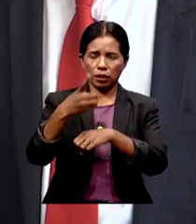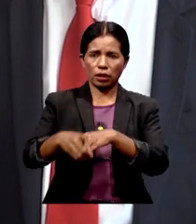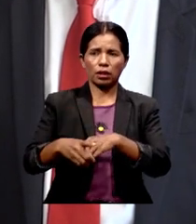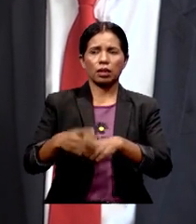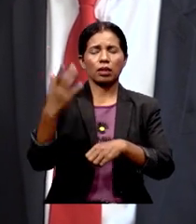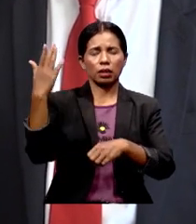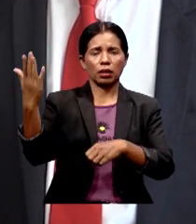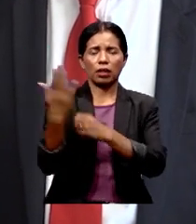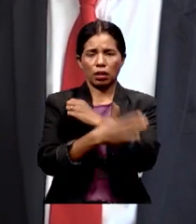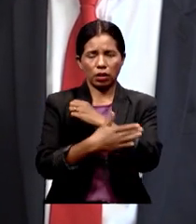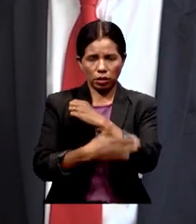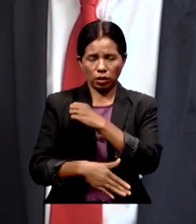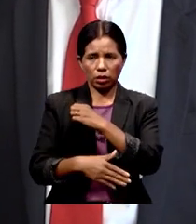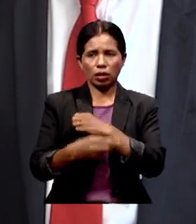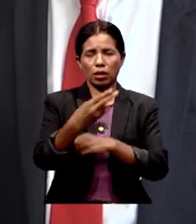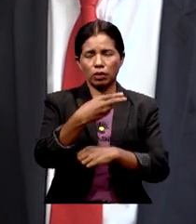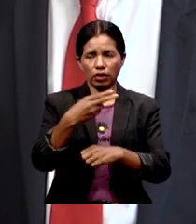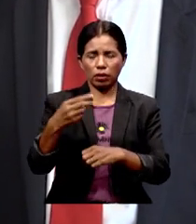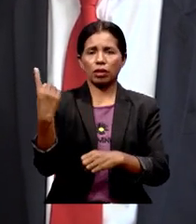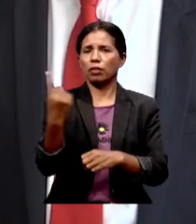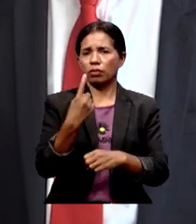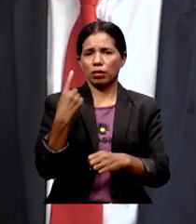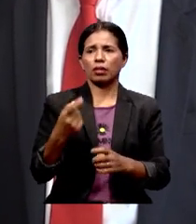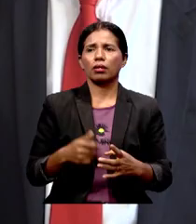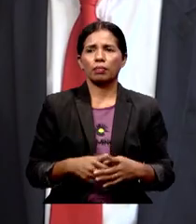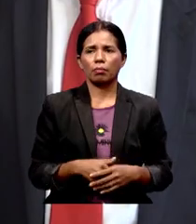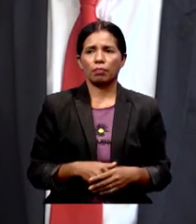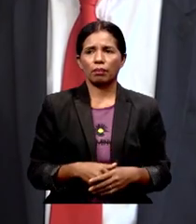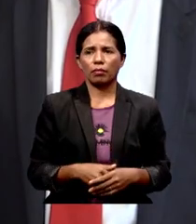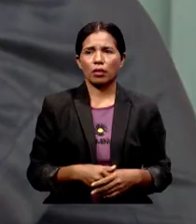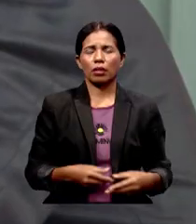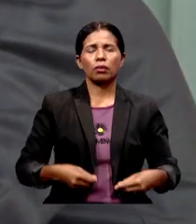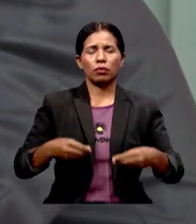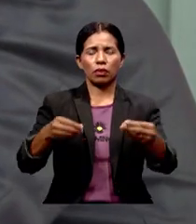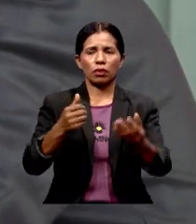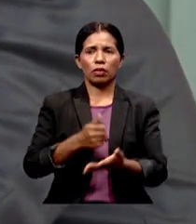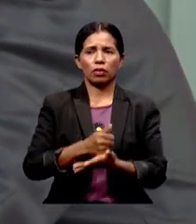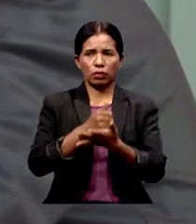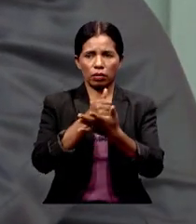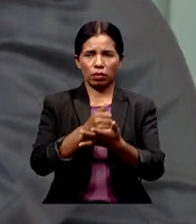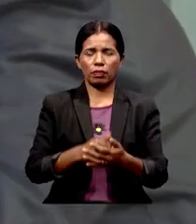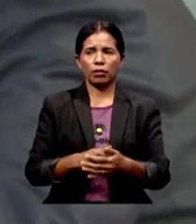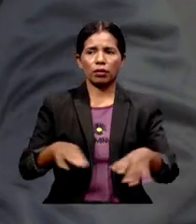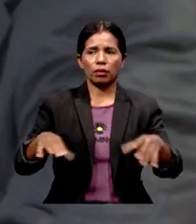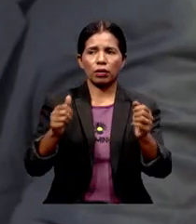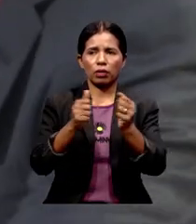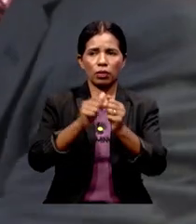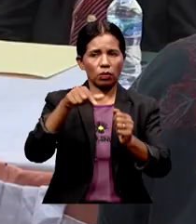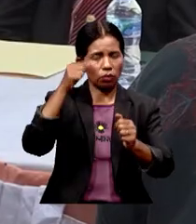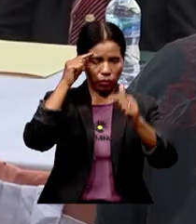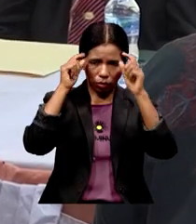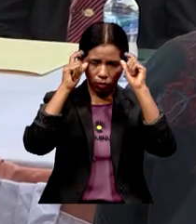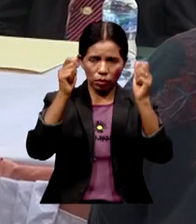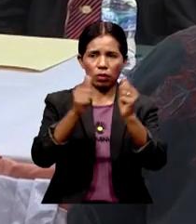negara-negara sahabat, Indonesia selalu mengirimkan bantuan. Cooperação entre governo Timor-Leste